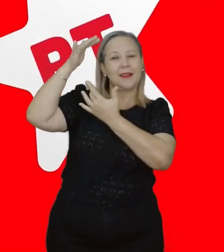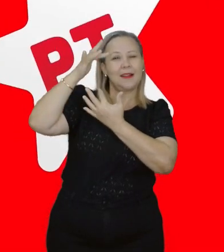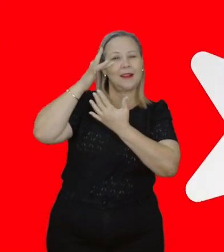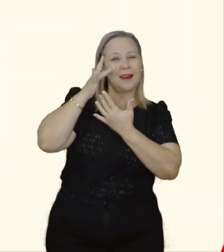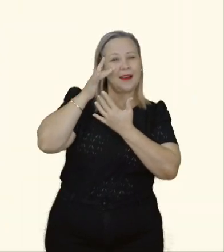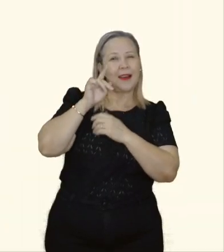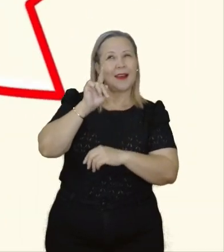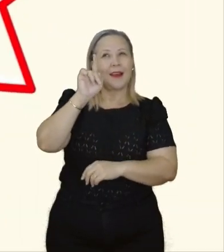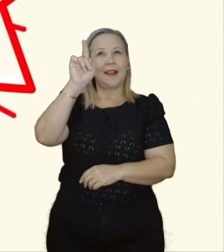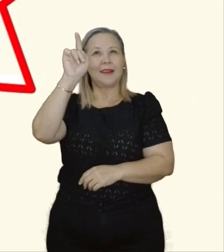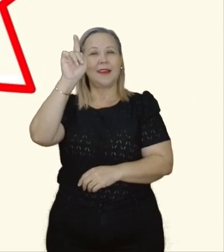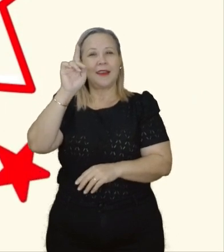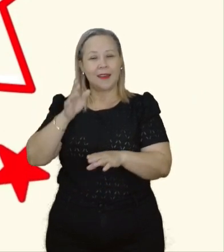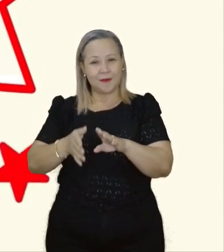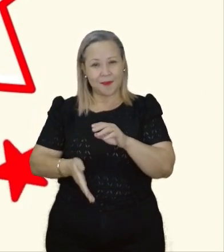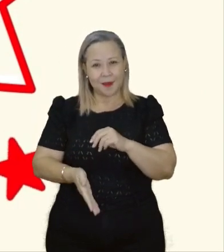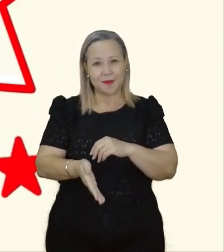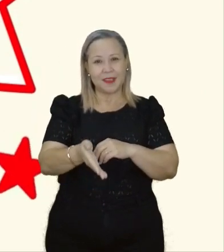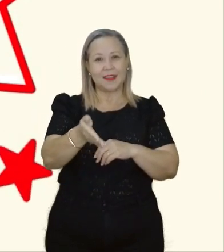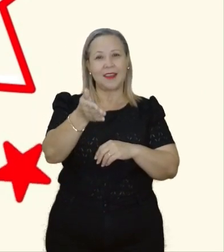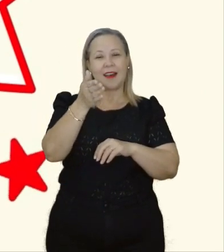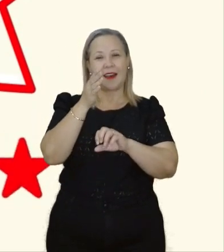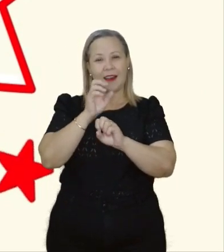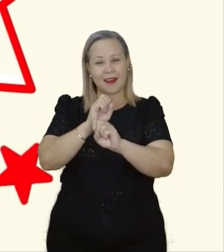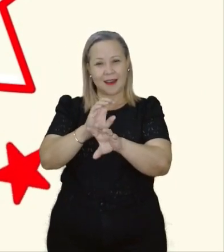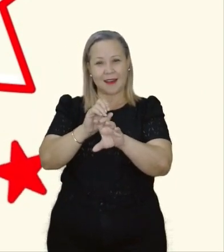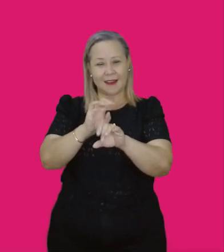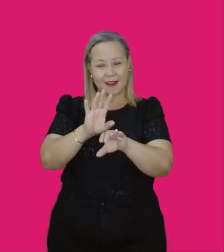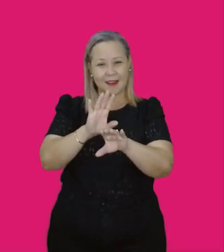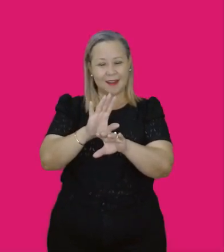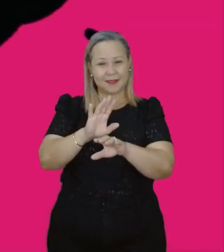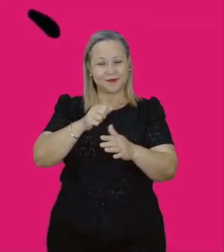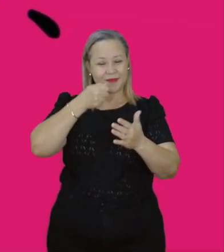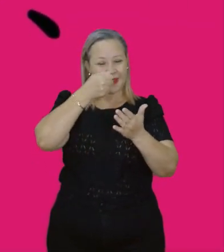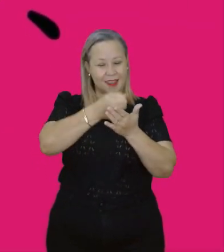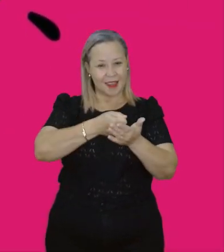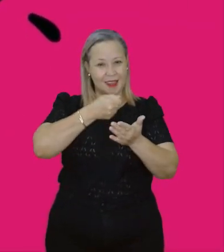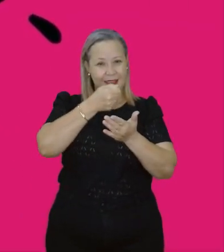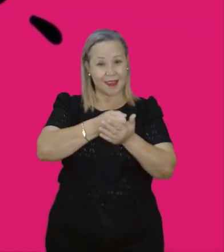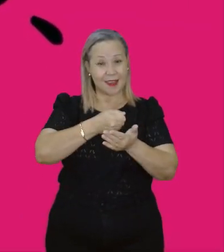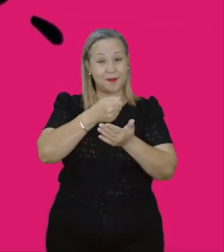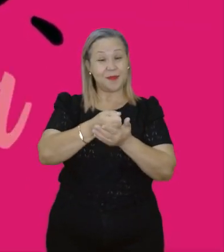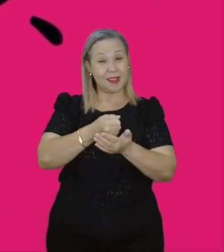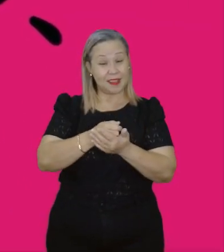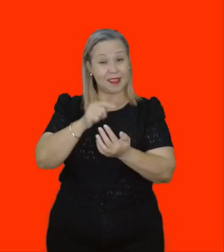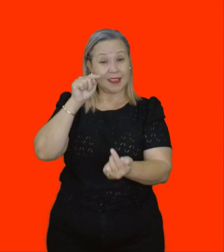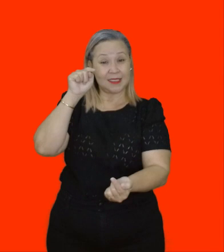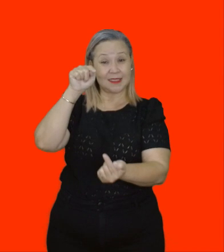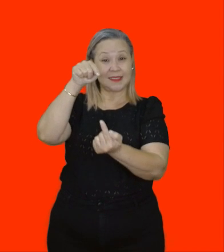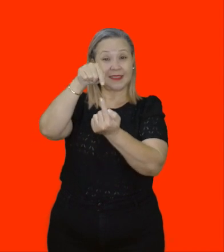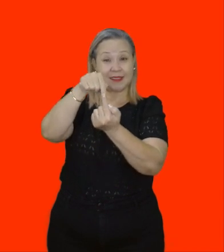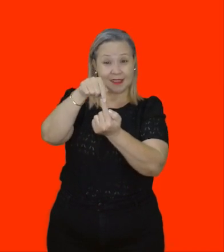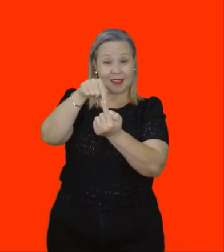brilha, ela é quem vai me guiar. Ser guerreira é minha